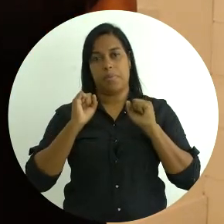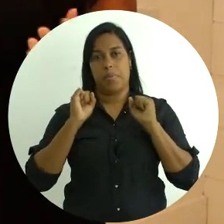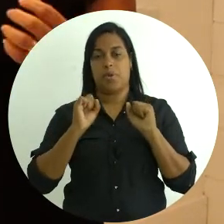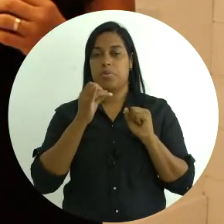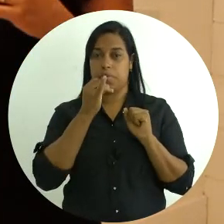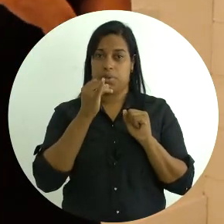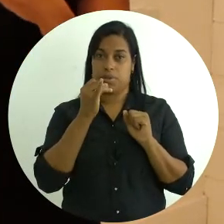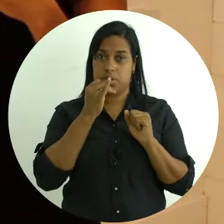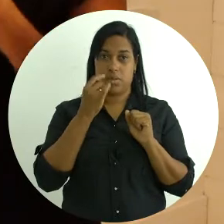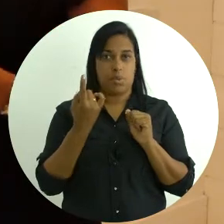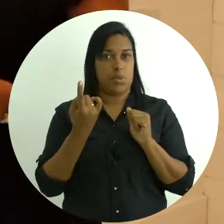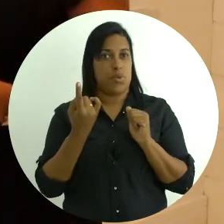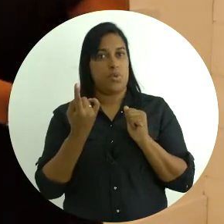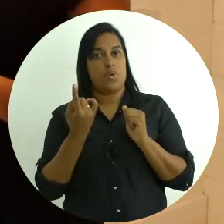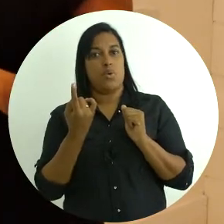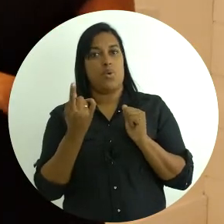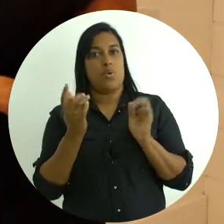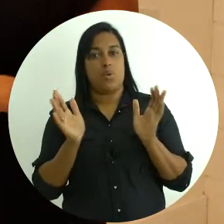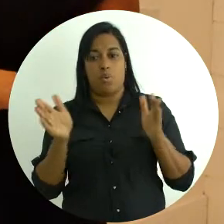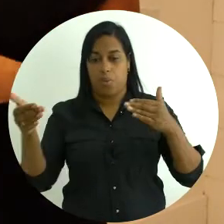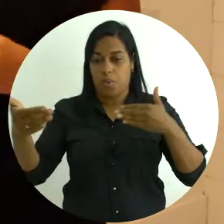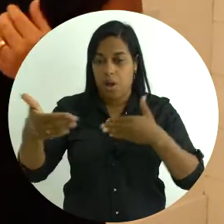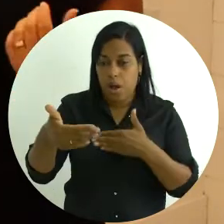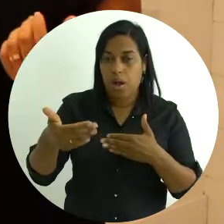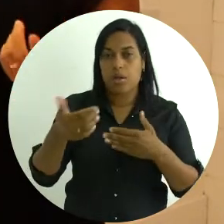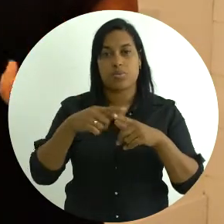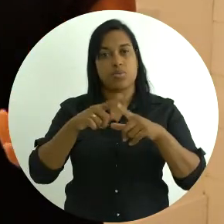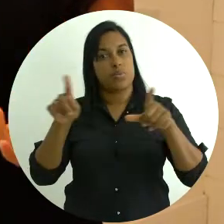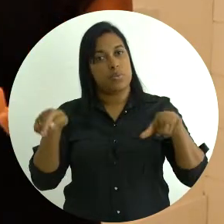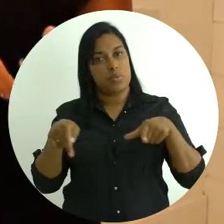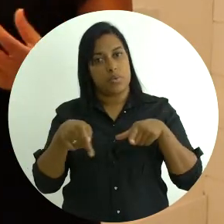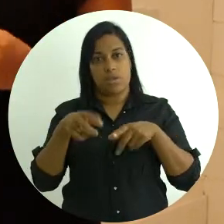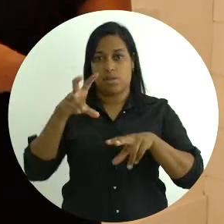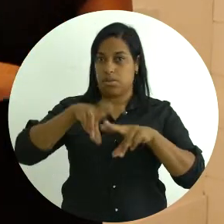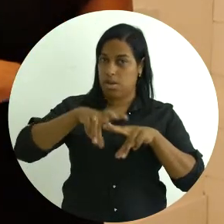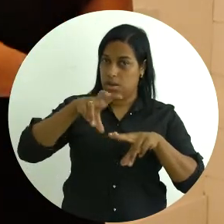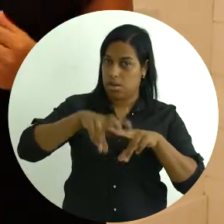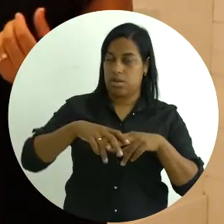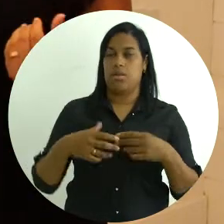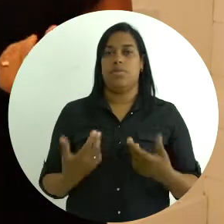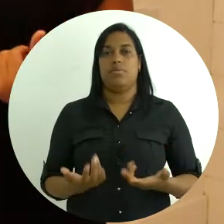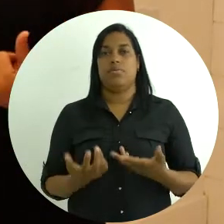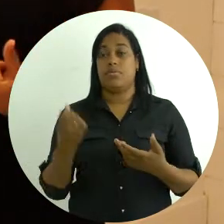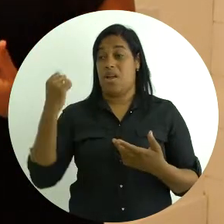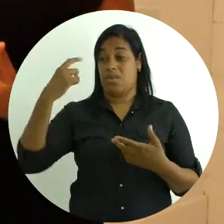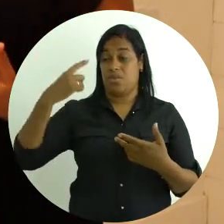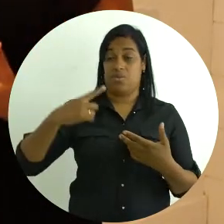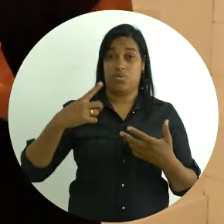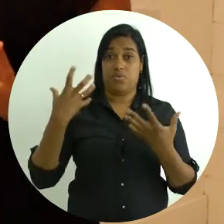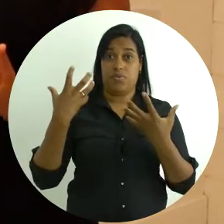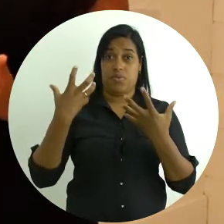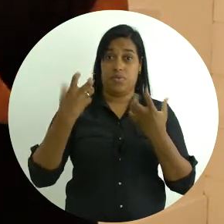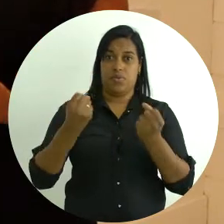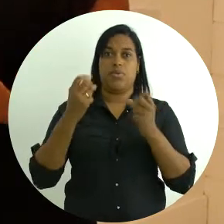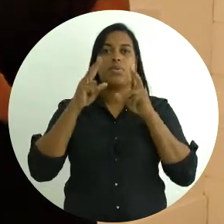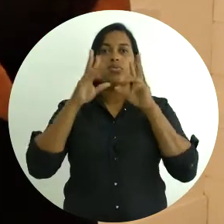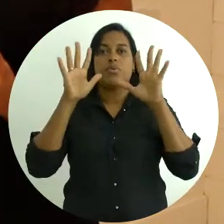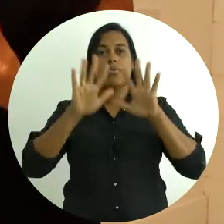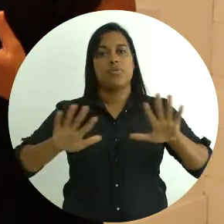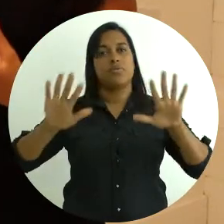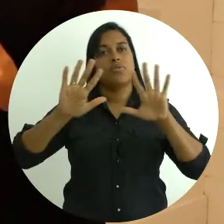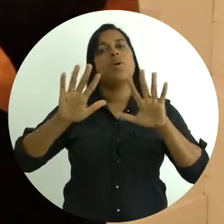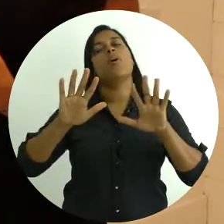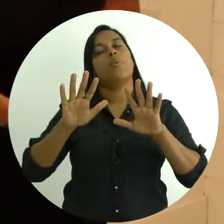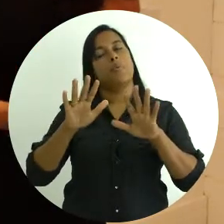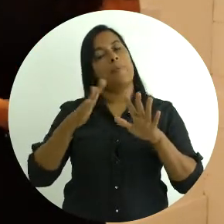iluminar um quarto, você pode iluminar uma sala, de forma a luz não vir a ofuscar a sua visão, né?